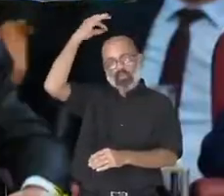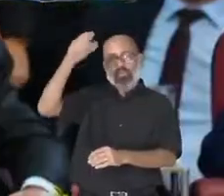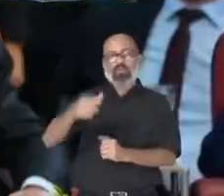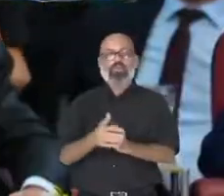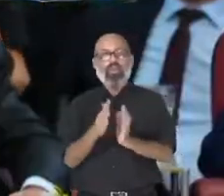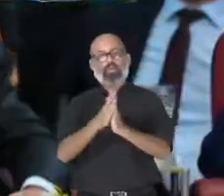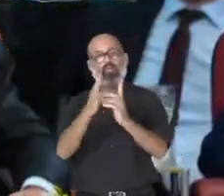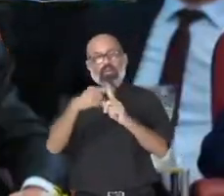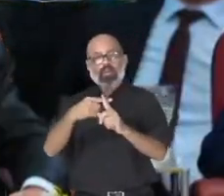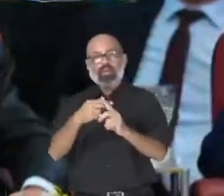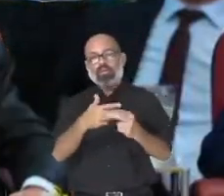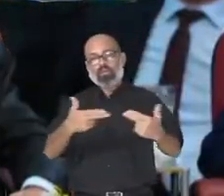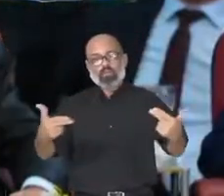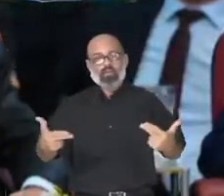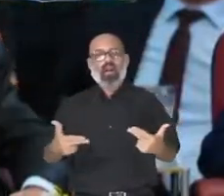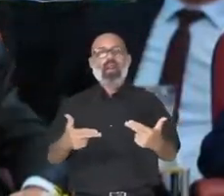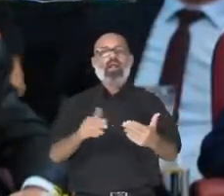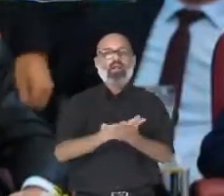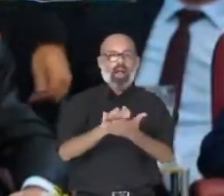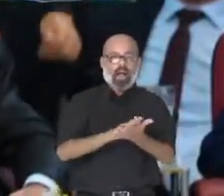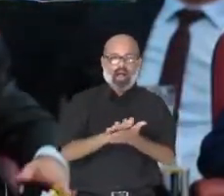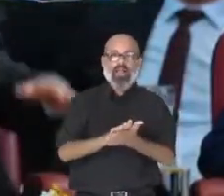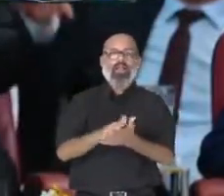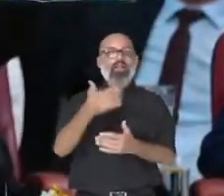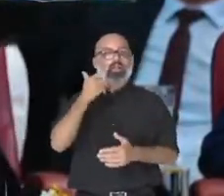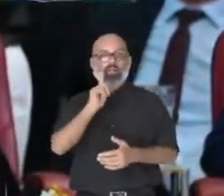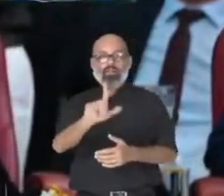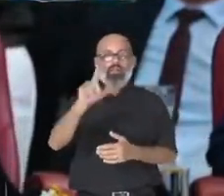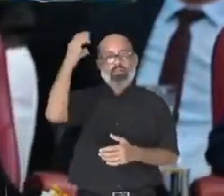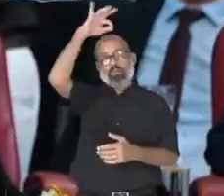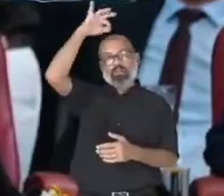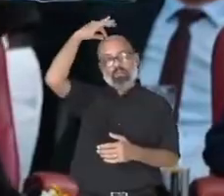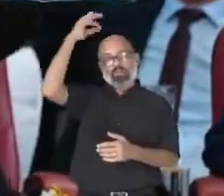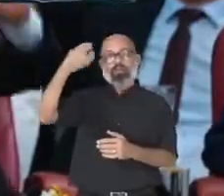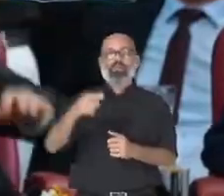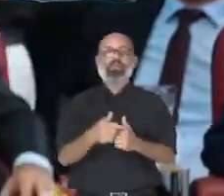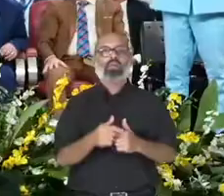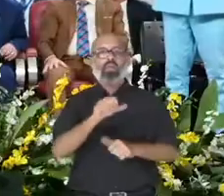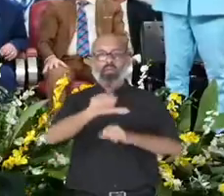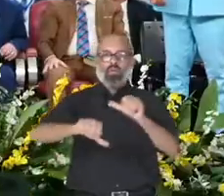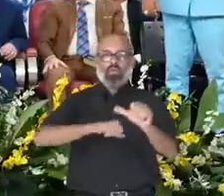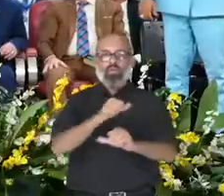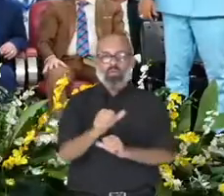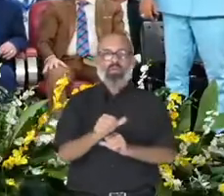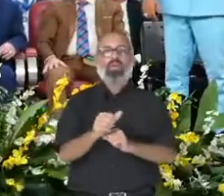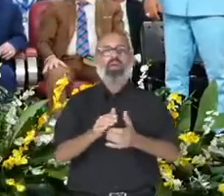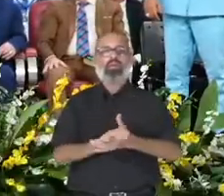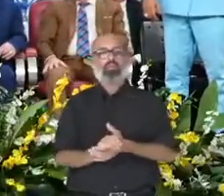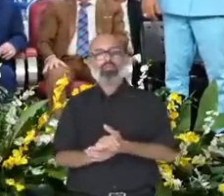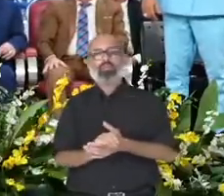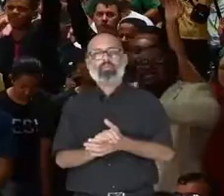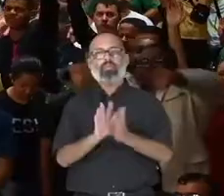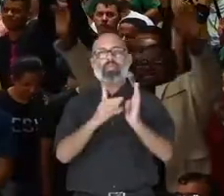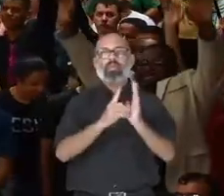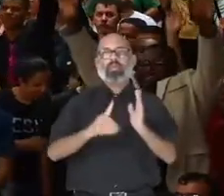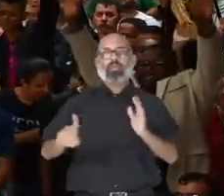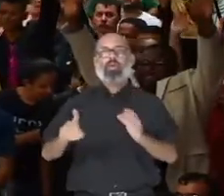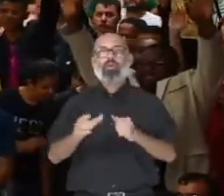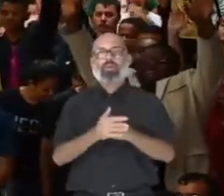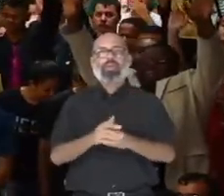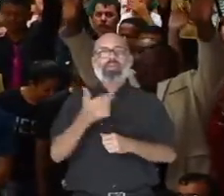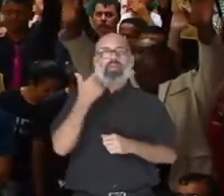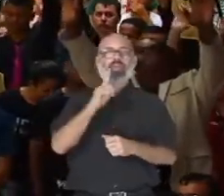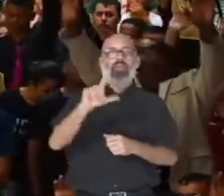igreja parecendo uma mulher devassa, um homem devasso. Quem recebeu o Espírito Santo não transforma a igreja numa passarela de modas. Quem